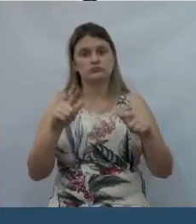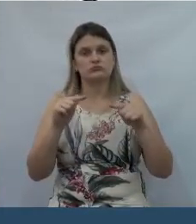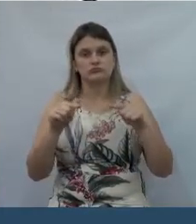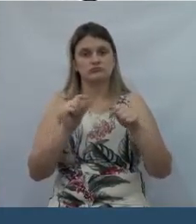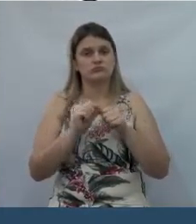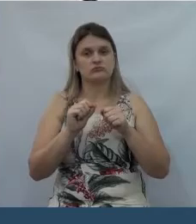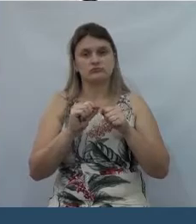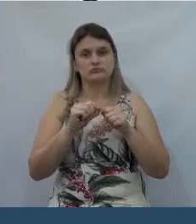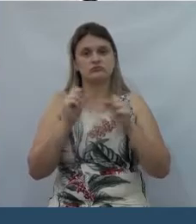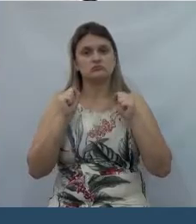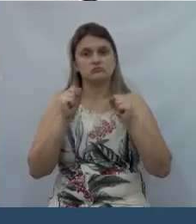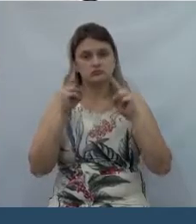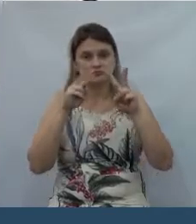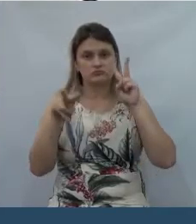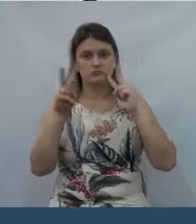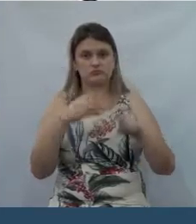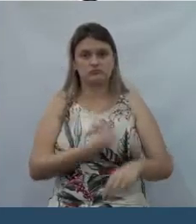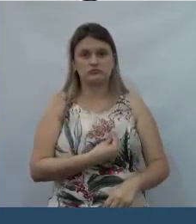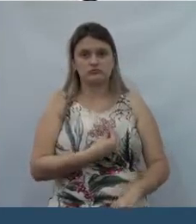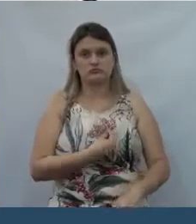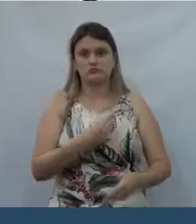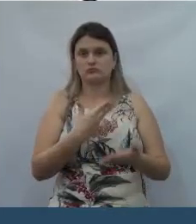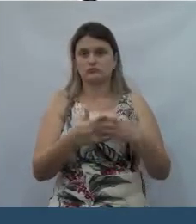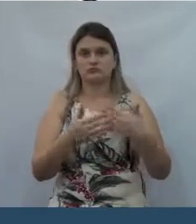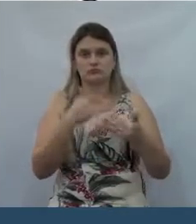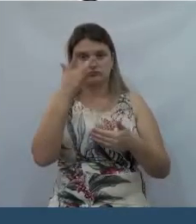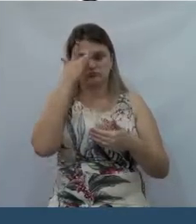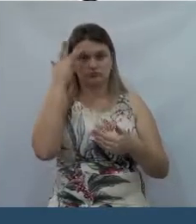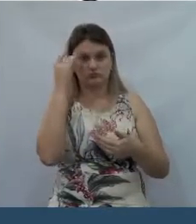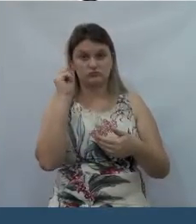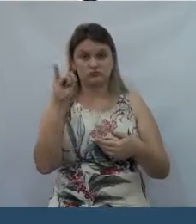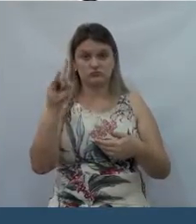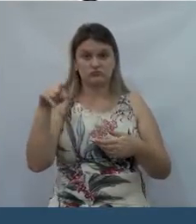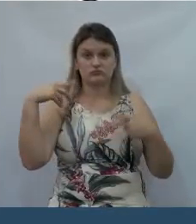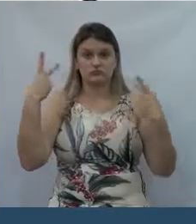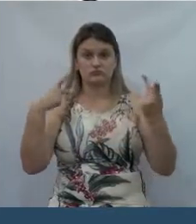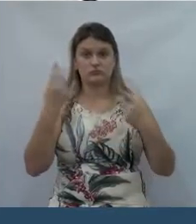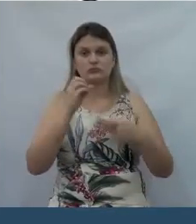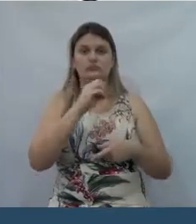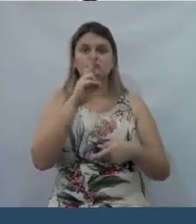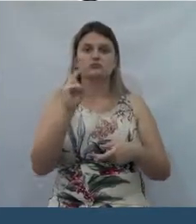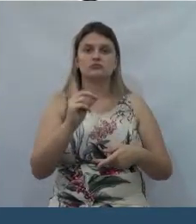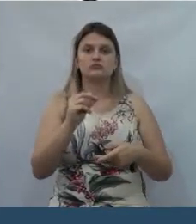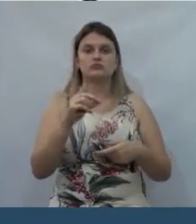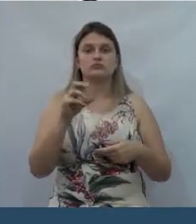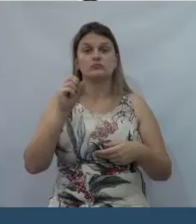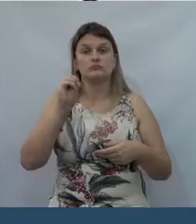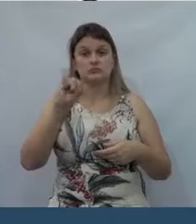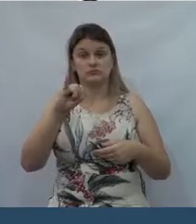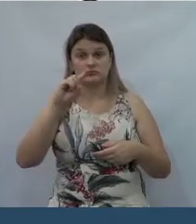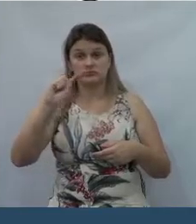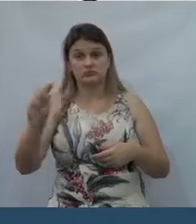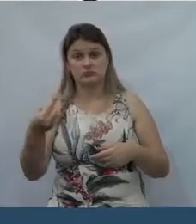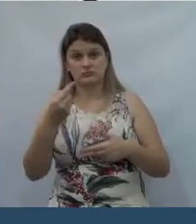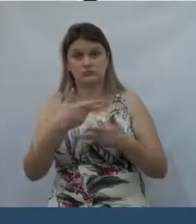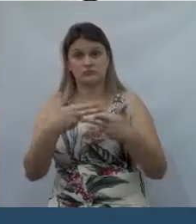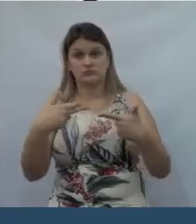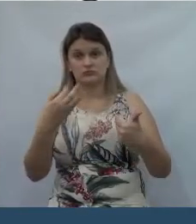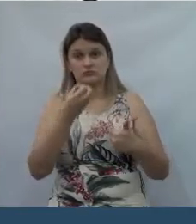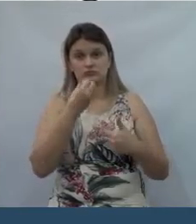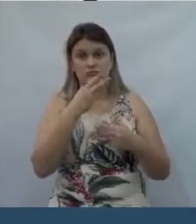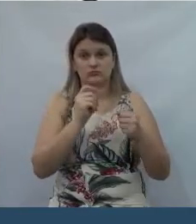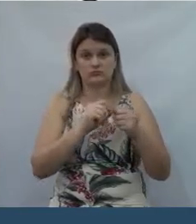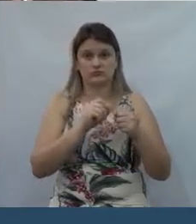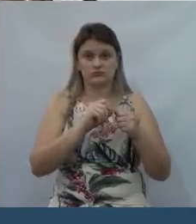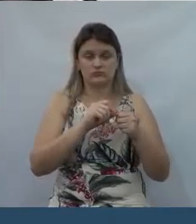Isso vocês podem ver na nossa vida. Qualquer um de nós aqui, sendo político ou não. 1000 coisas boas que você faz.